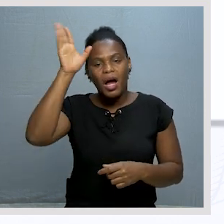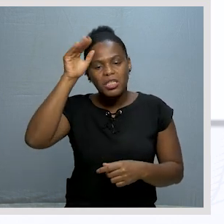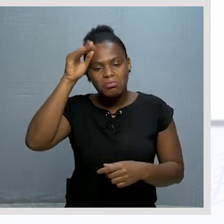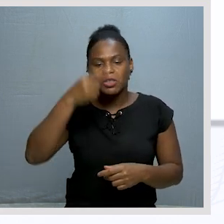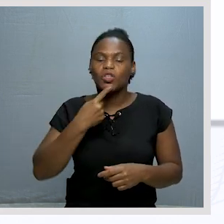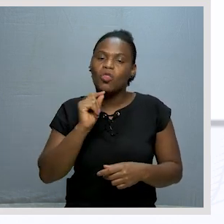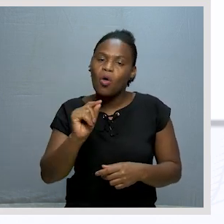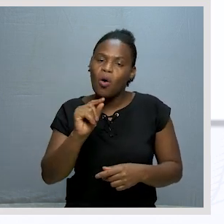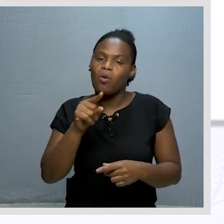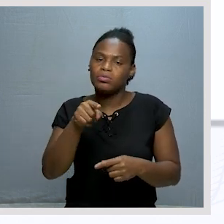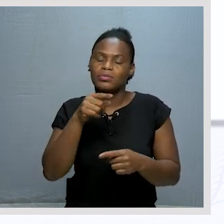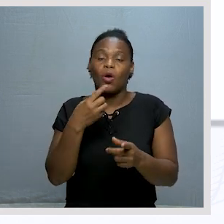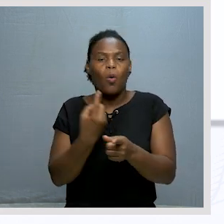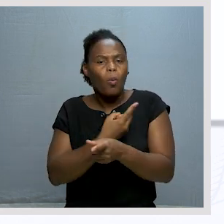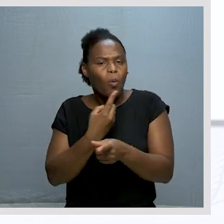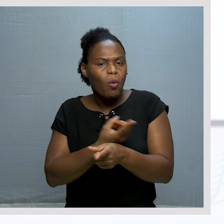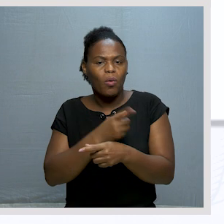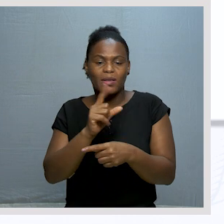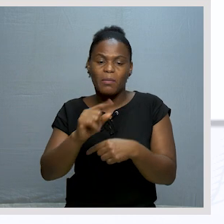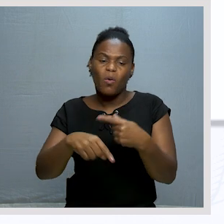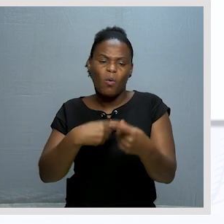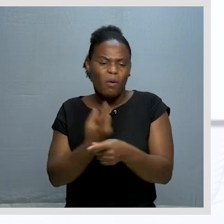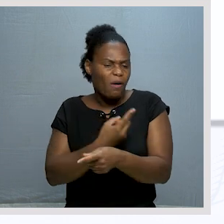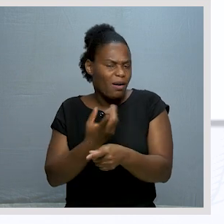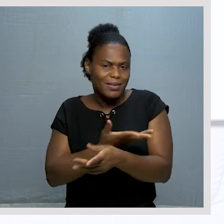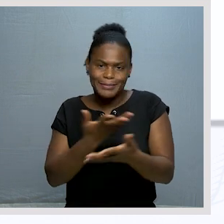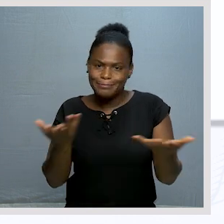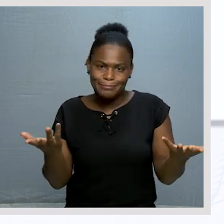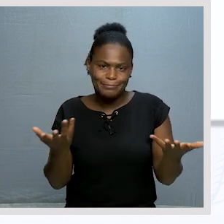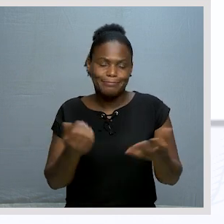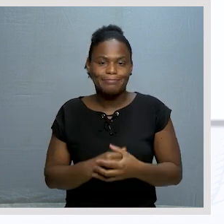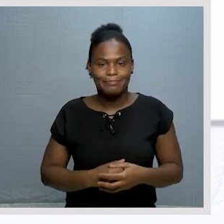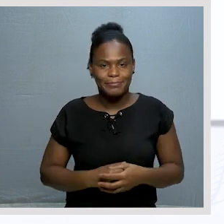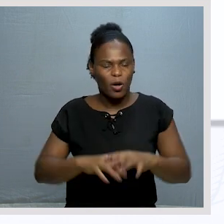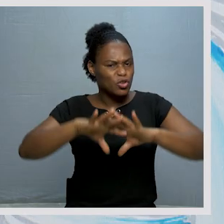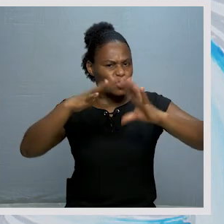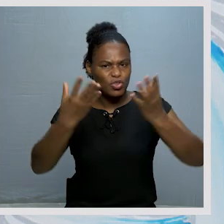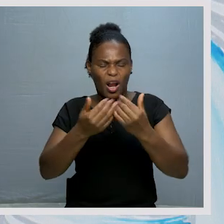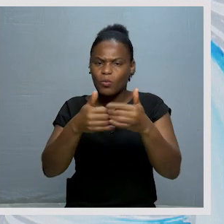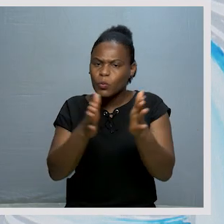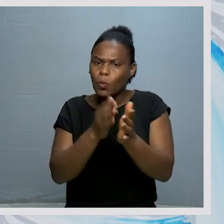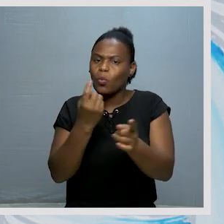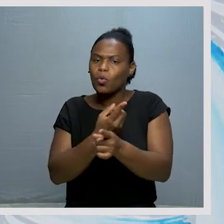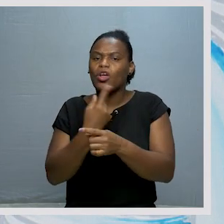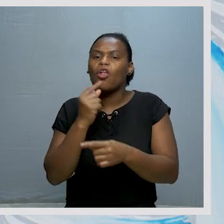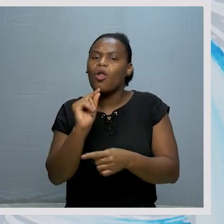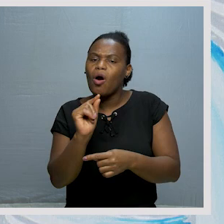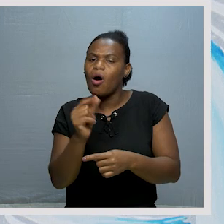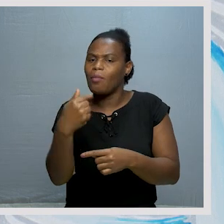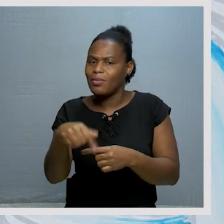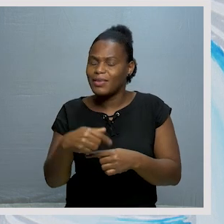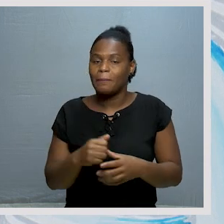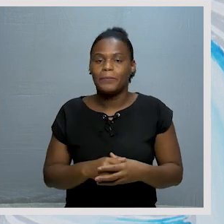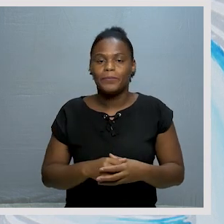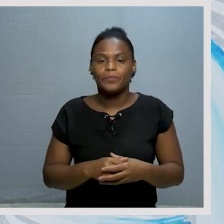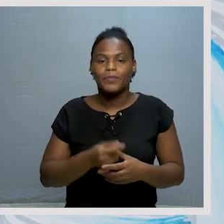animais, coisas e outros seres em geral. Entenderam? Nomes são